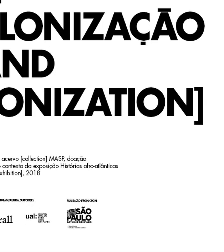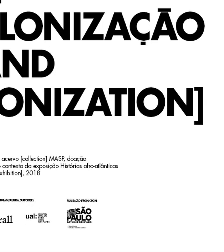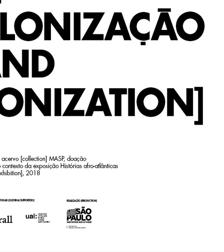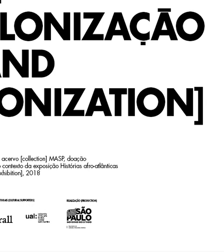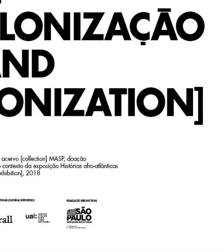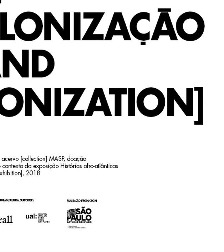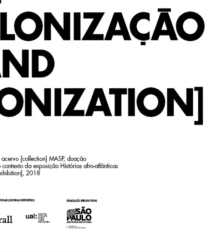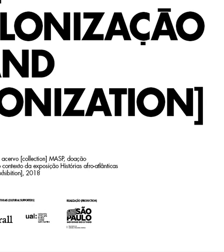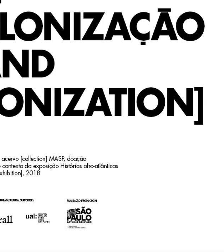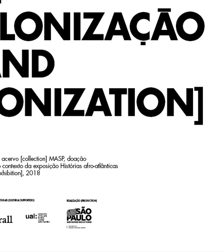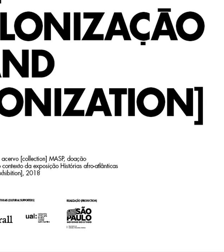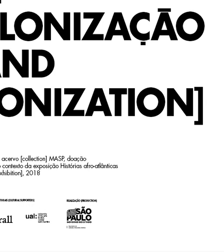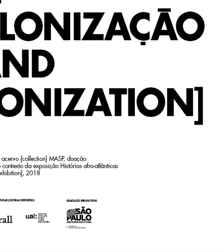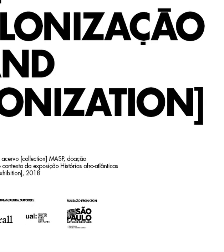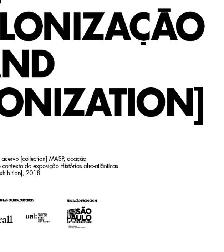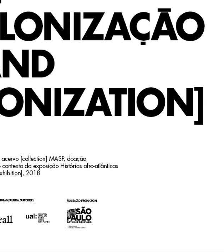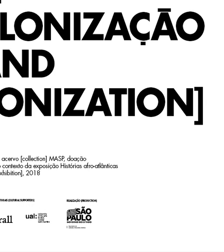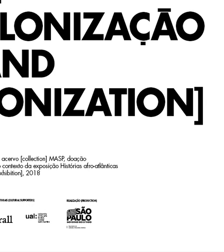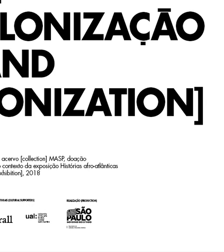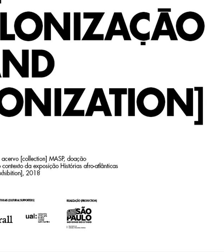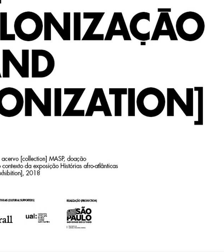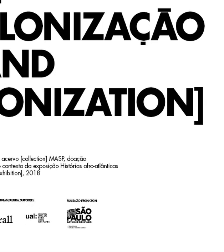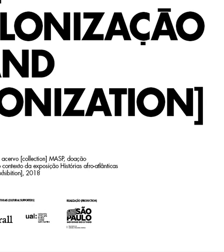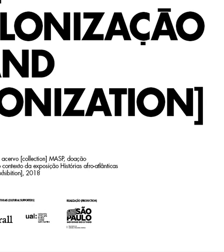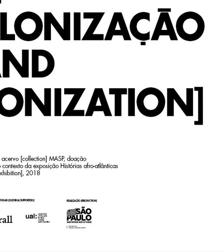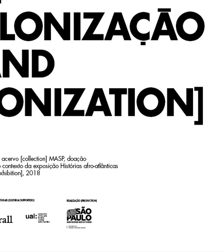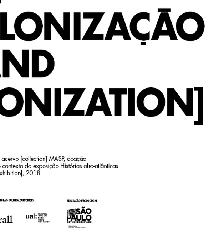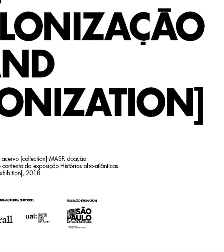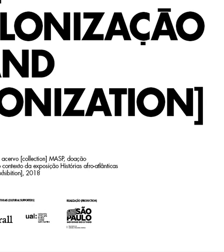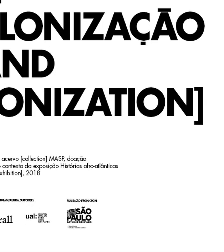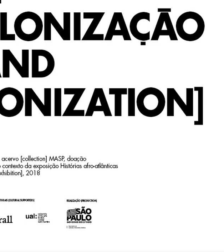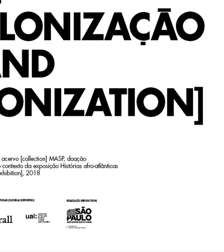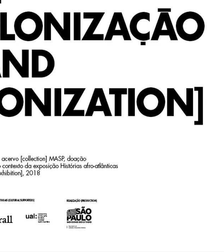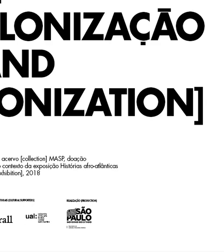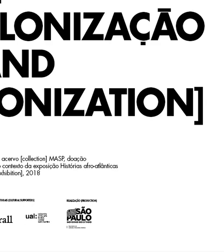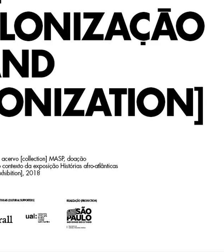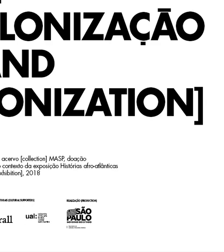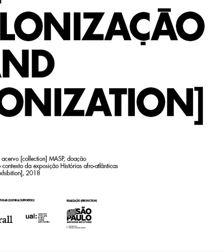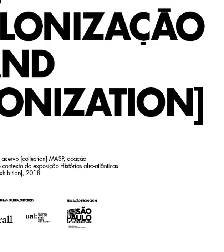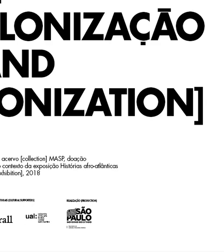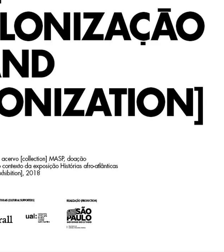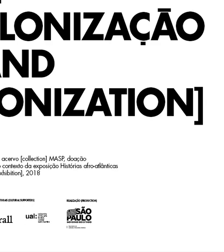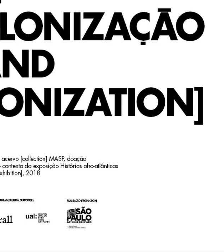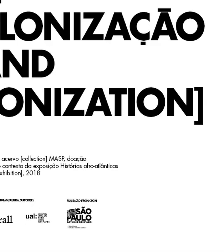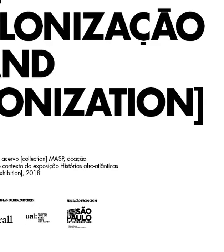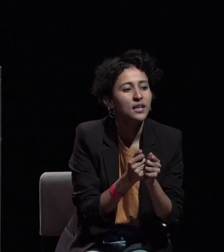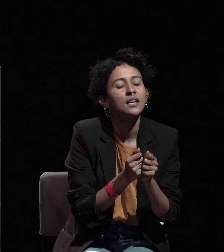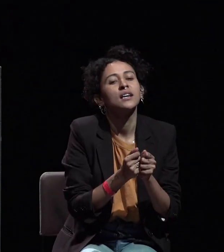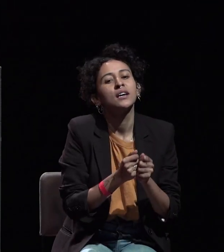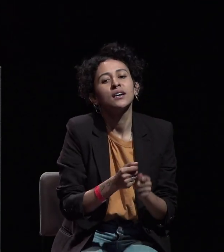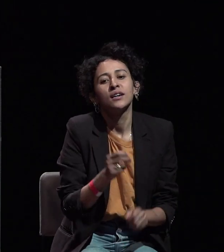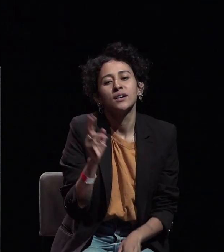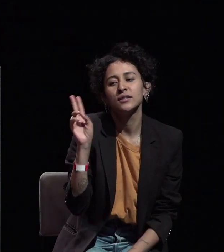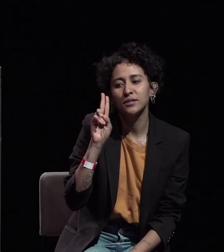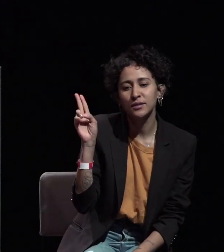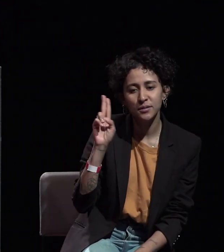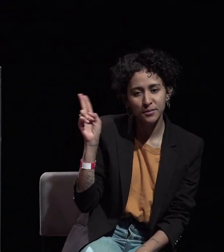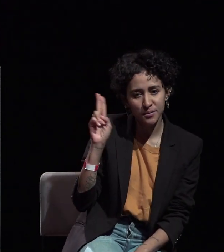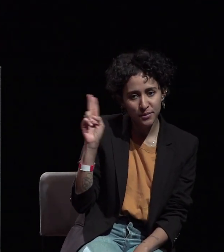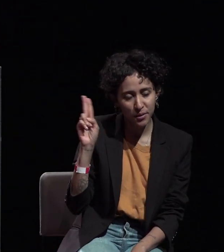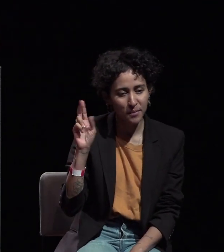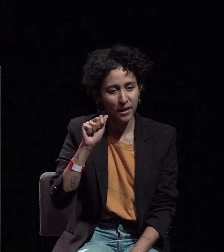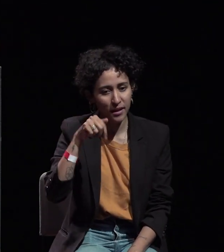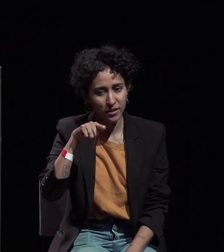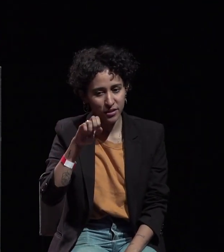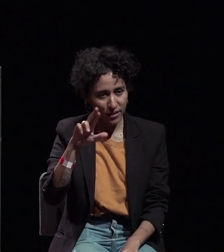Boa tarde a todas, todos e todes. Meu nome é Isabela Rigeli. Eu vou fazer a mediação da última